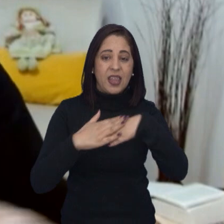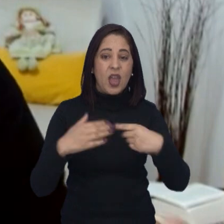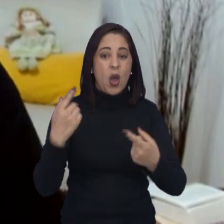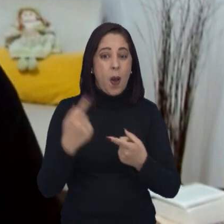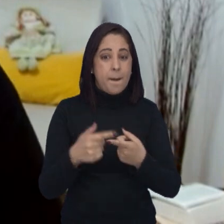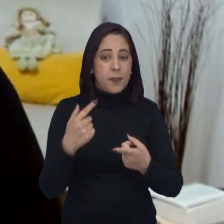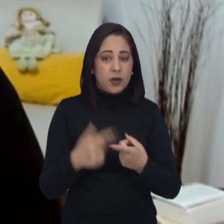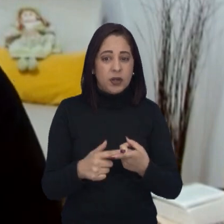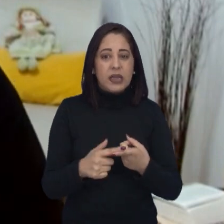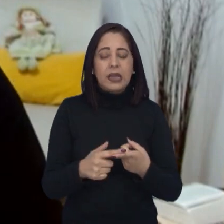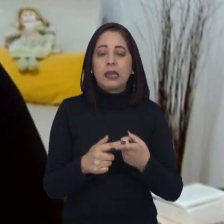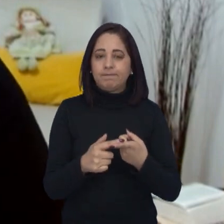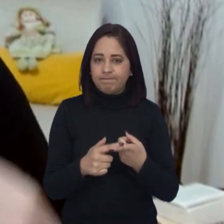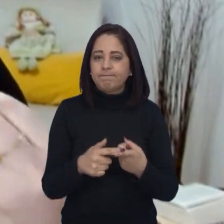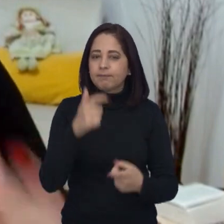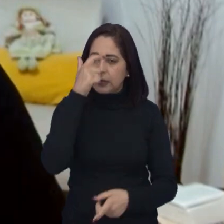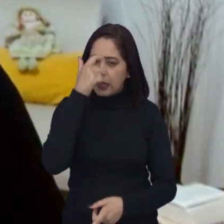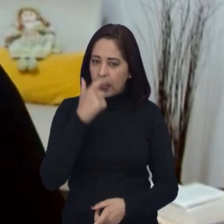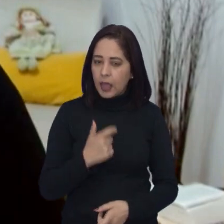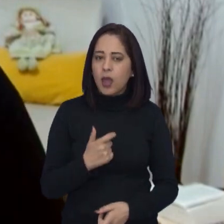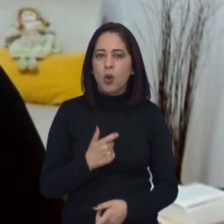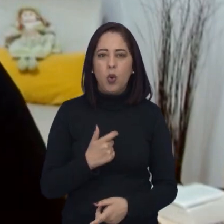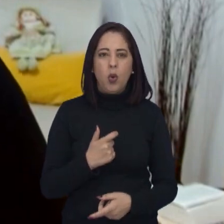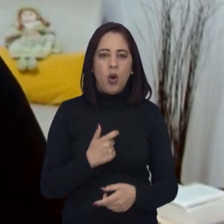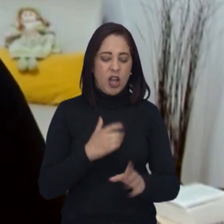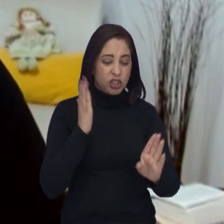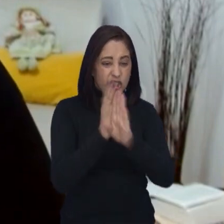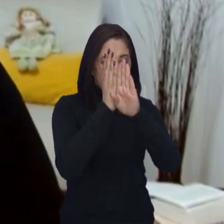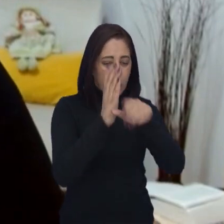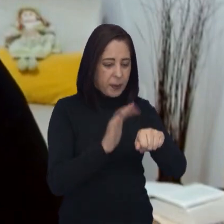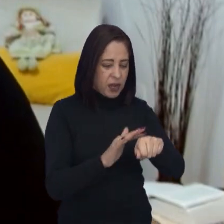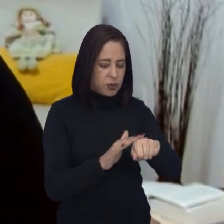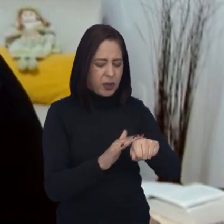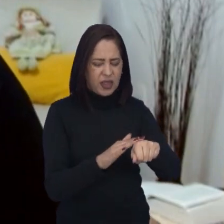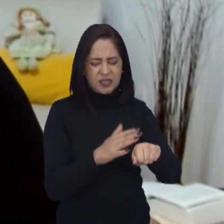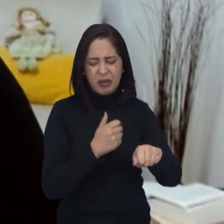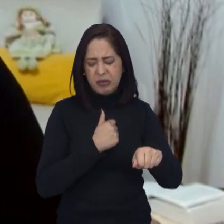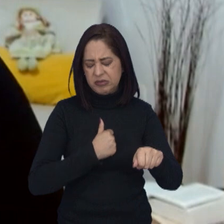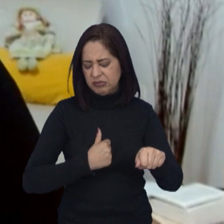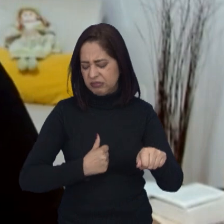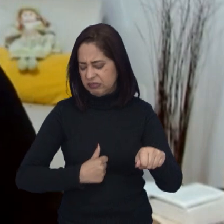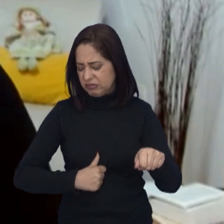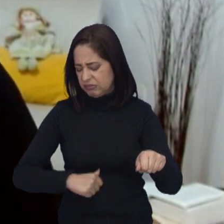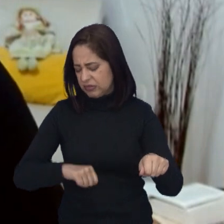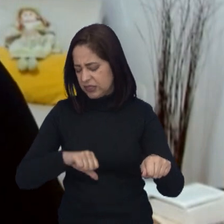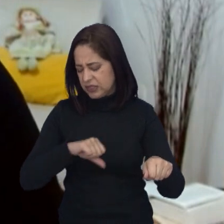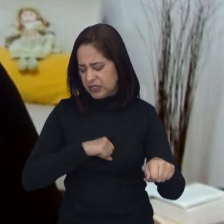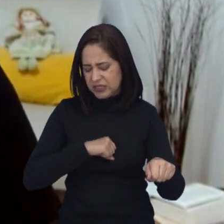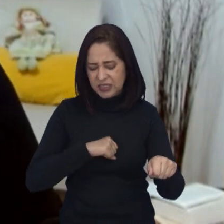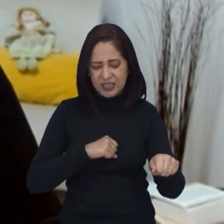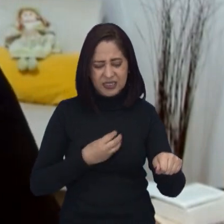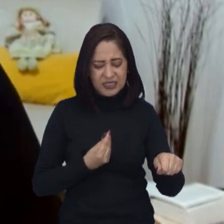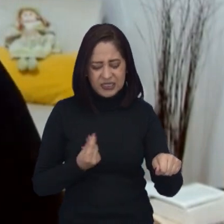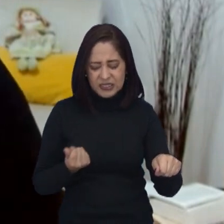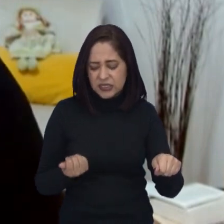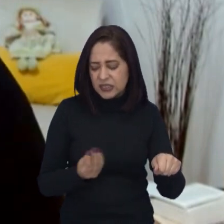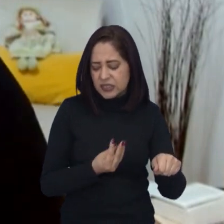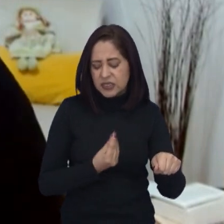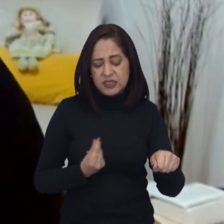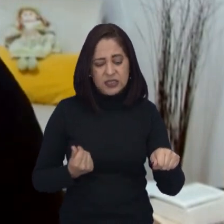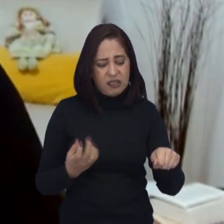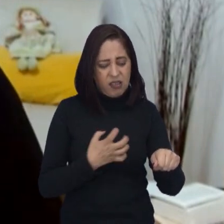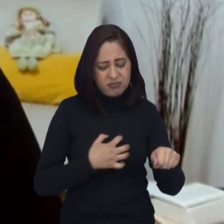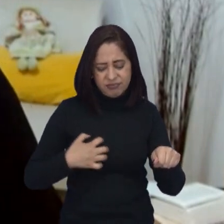por todo o processo da negação, do desprezo, da insegurança, de vários